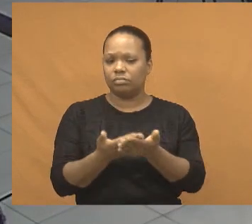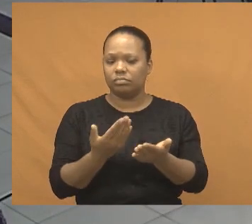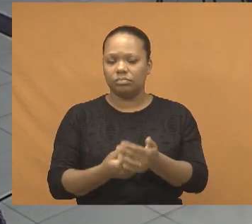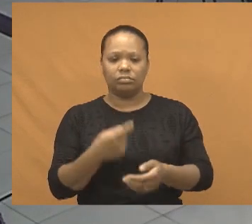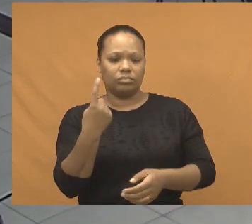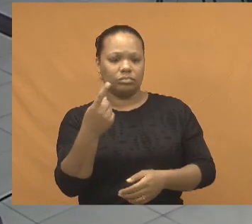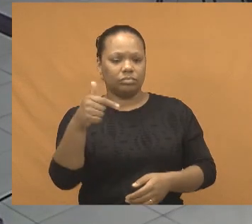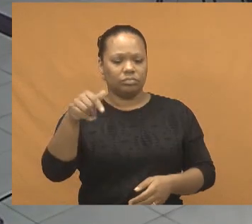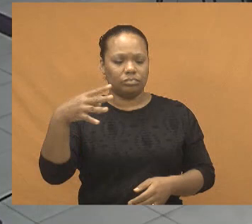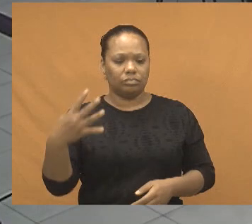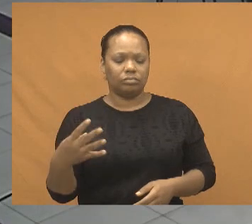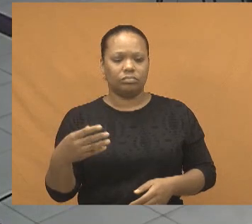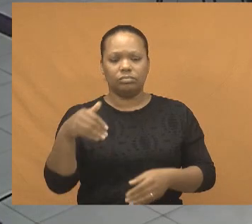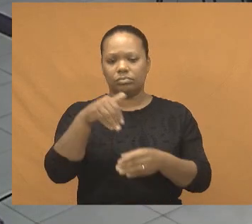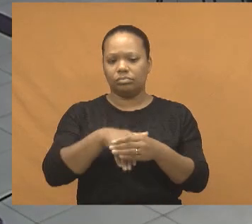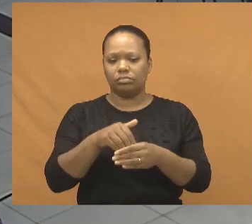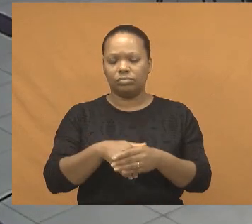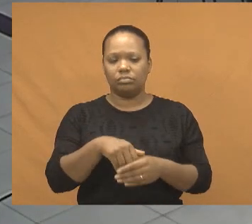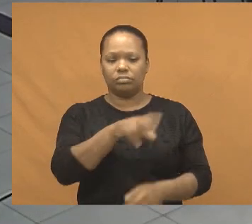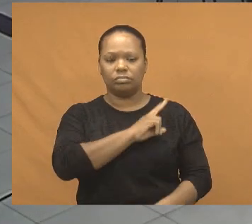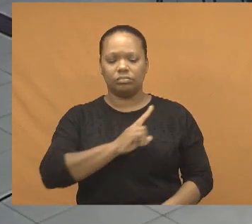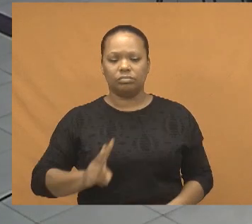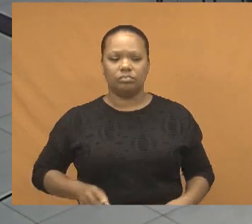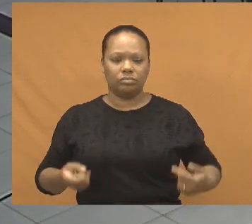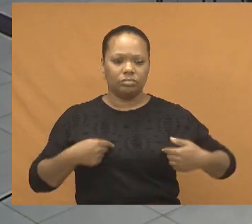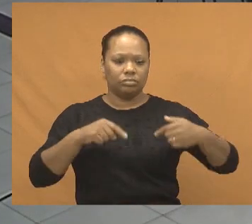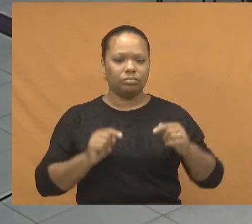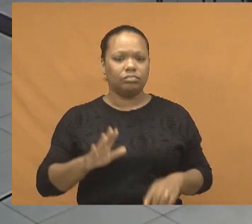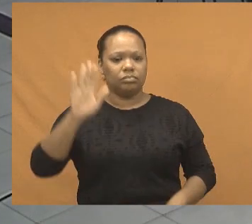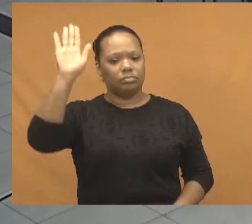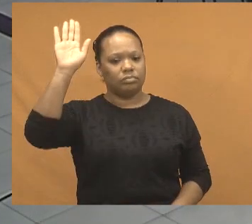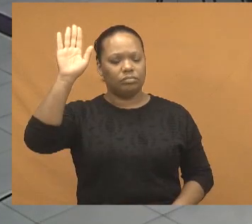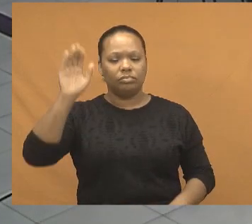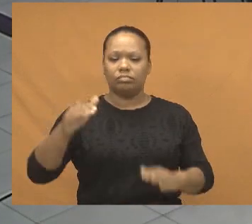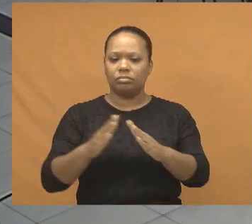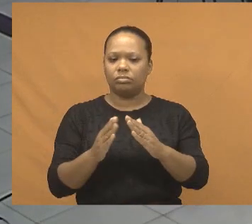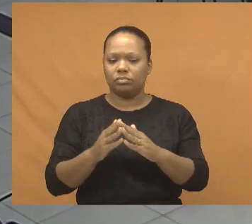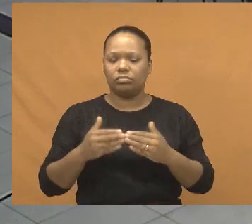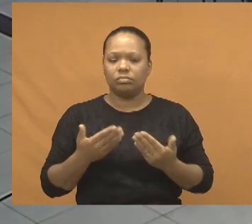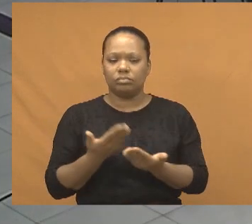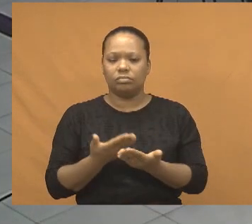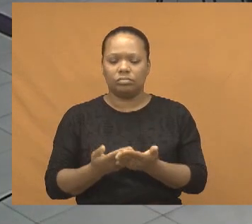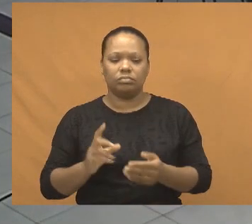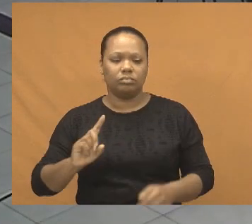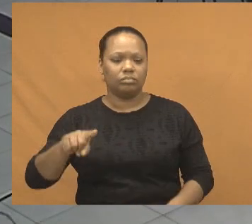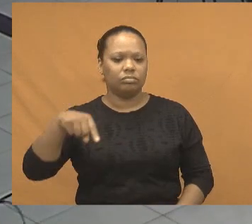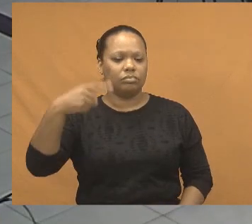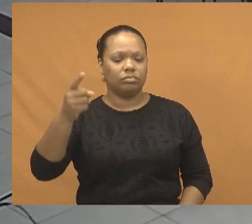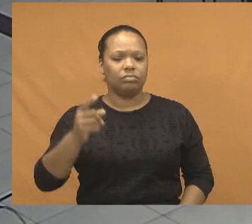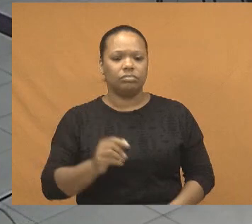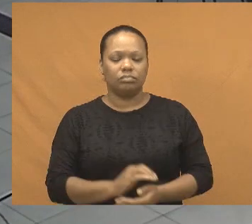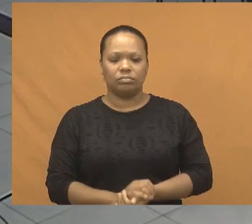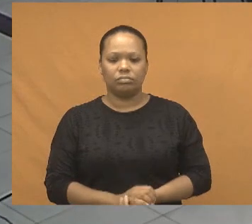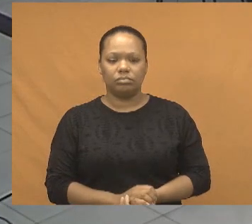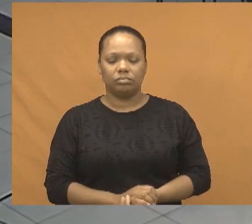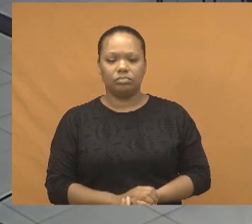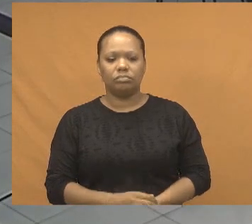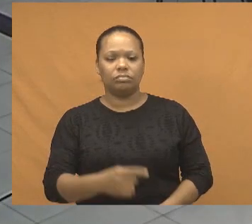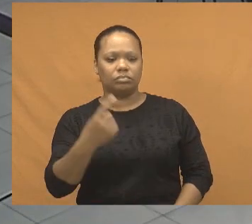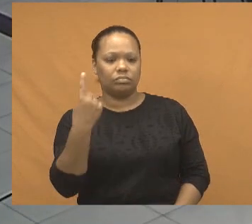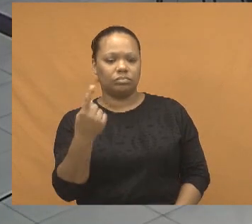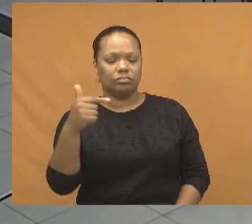Requerimento 174 em votação. Os vereadores contrários se manifestem levantando o braço. Requerimento aprovado. Próximo. Requerimentos